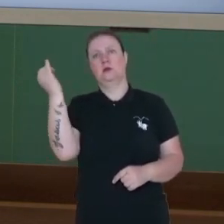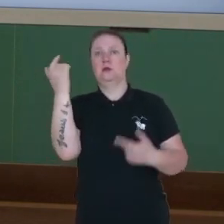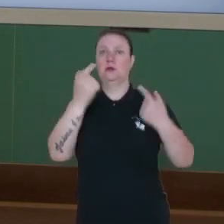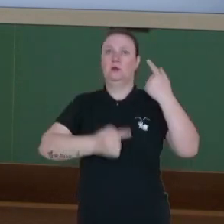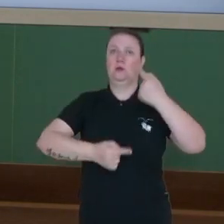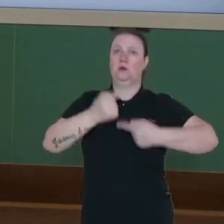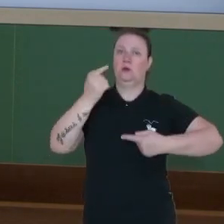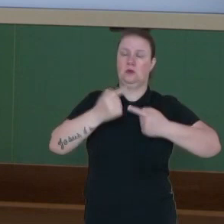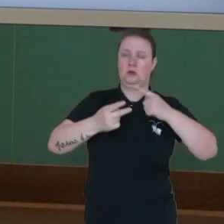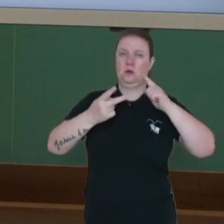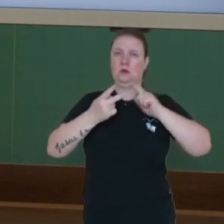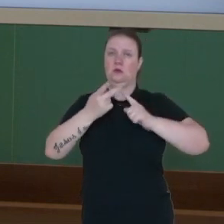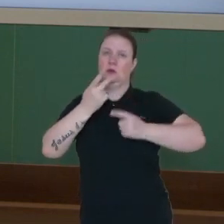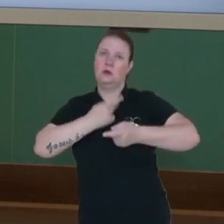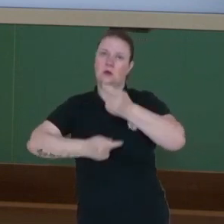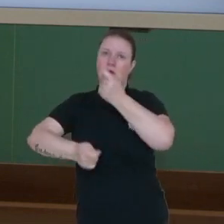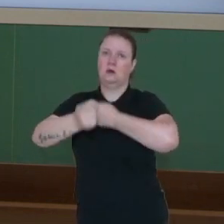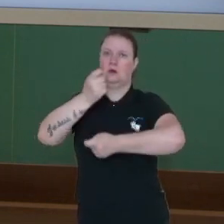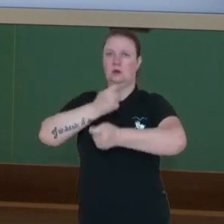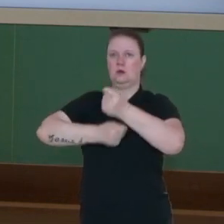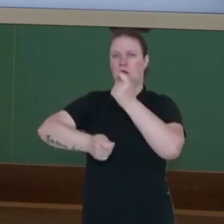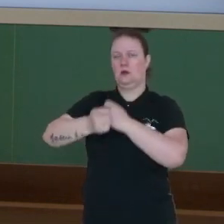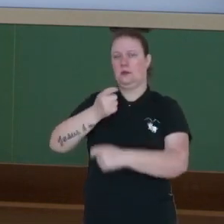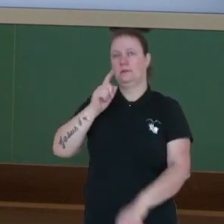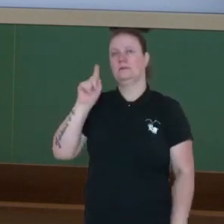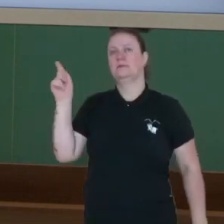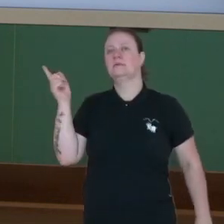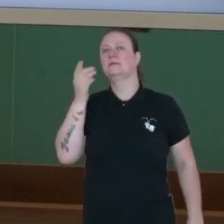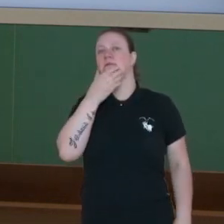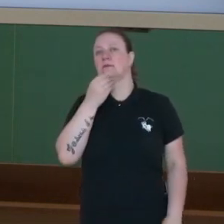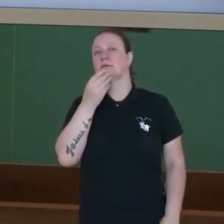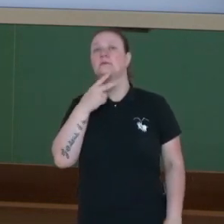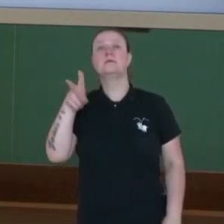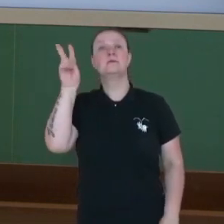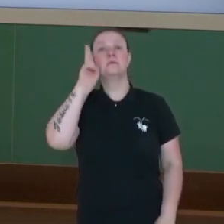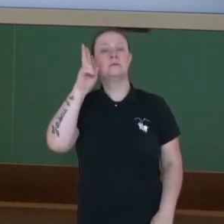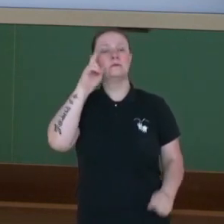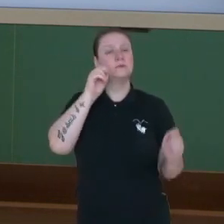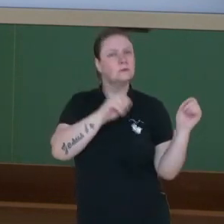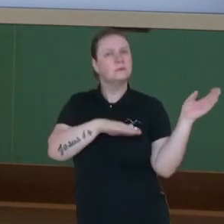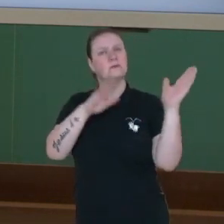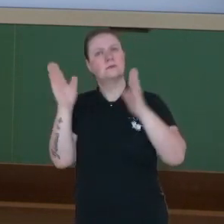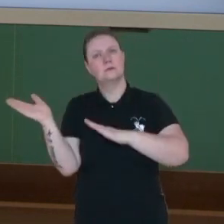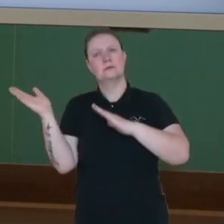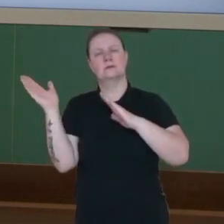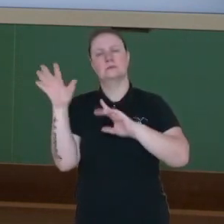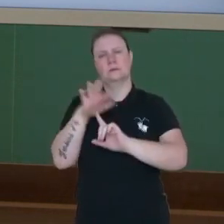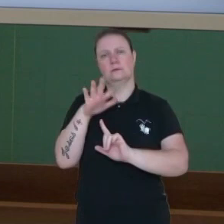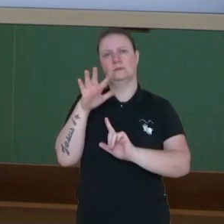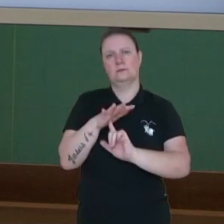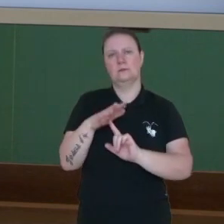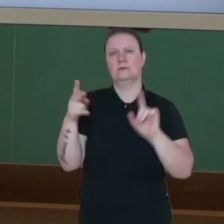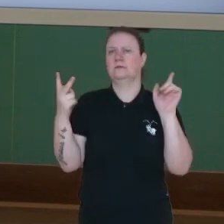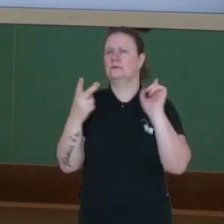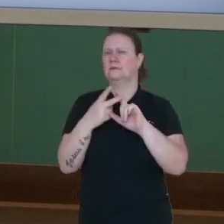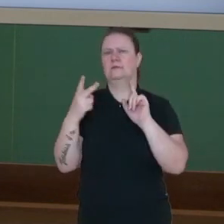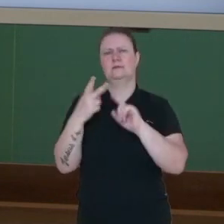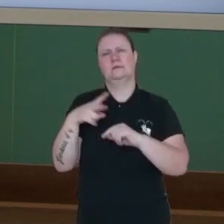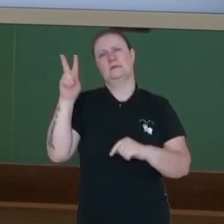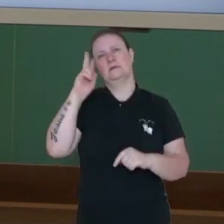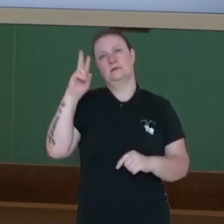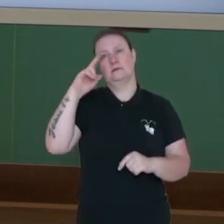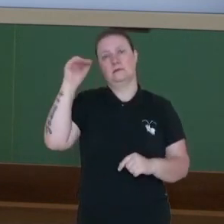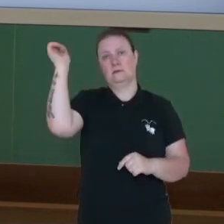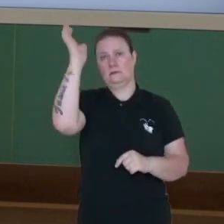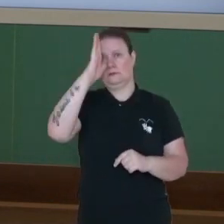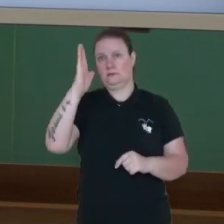política e econômica do Barão de Cerro Azul para a história do Paraná e para toda a história do Brasil também, um dos